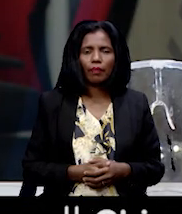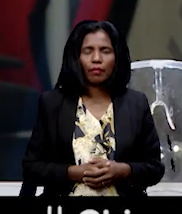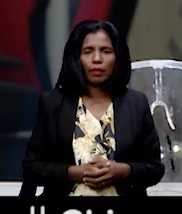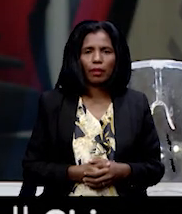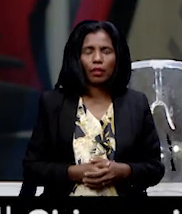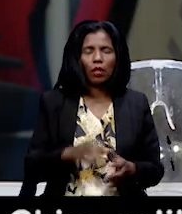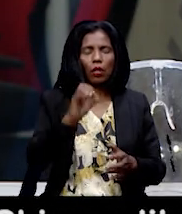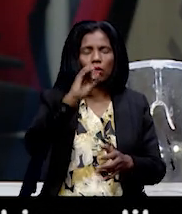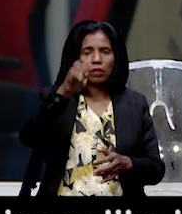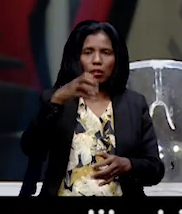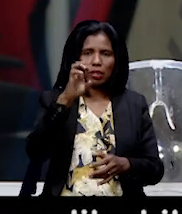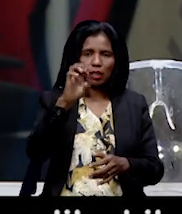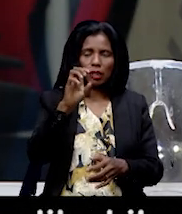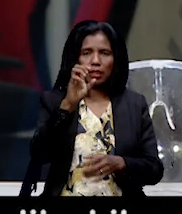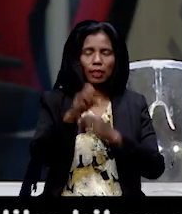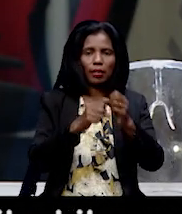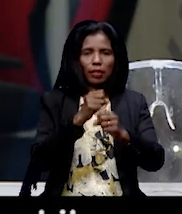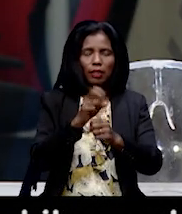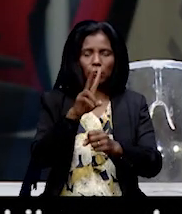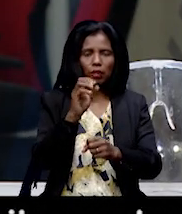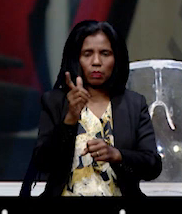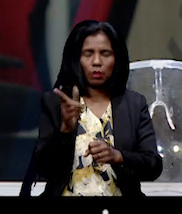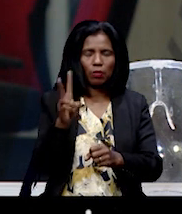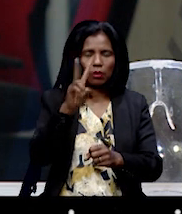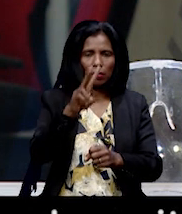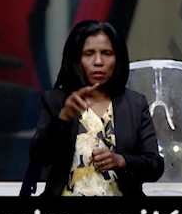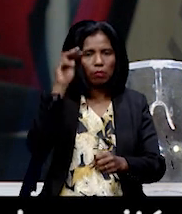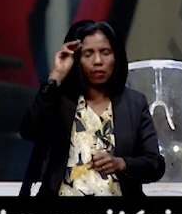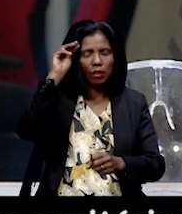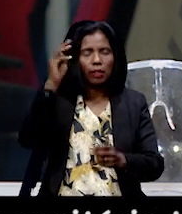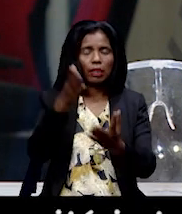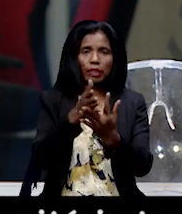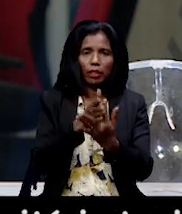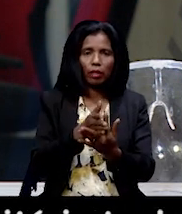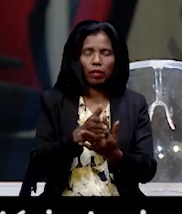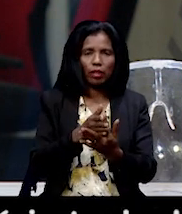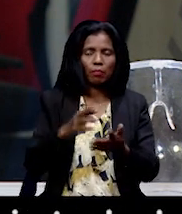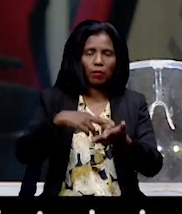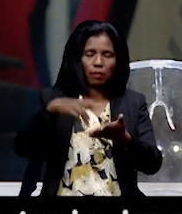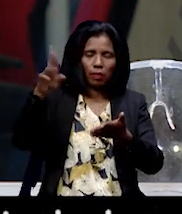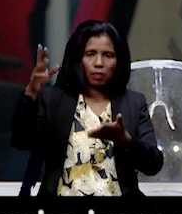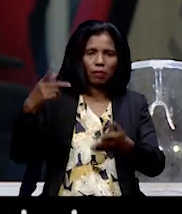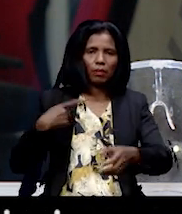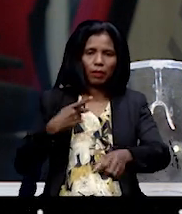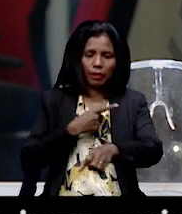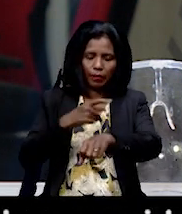Orçamento de Rua Rua ba Ministério Interior aprovado e Parlamento Nacional.